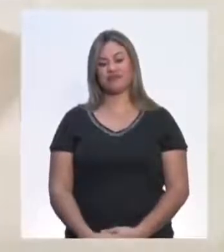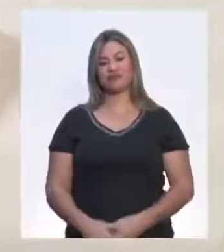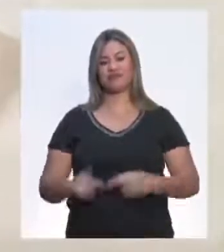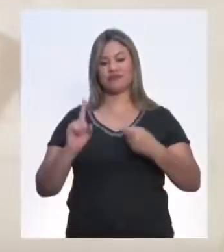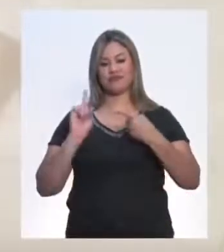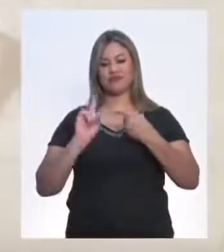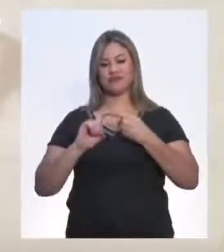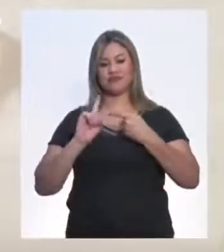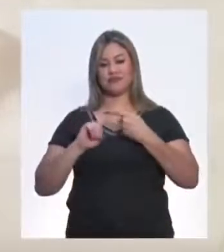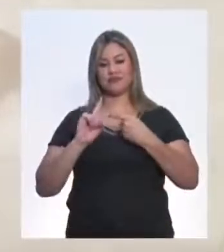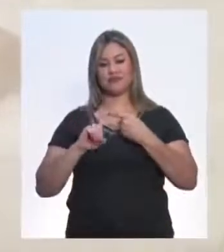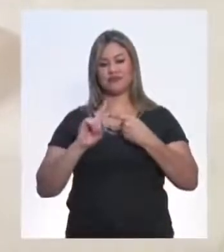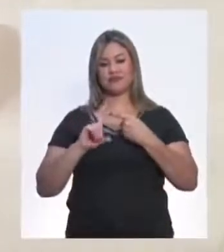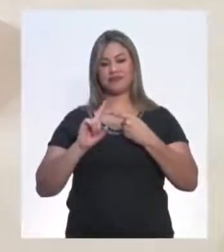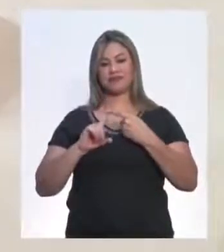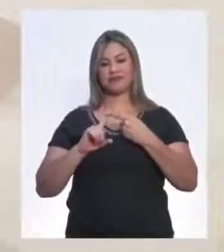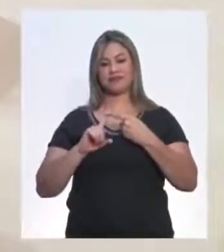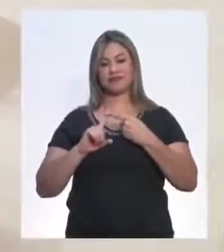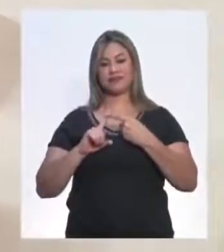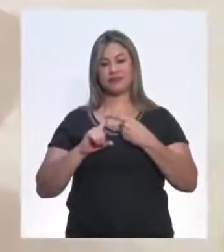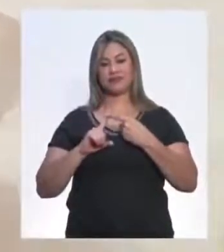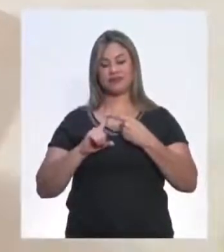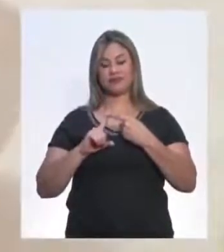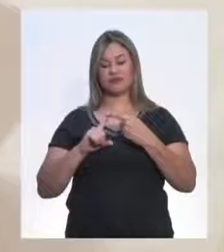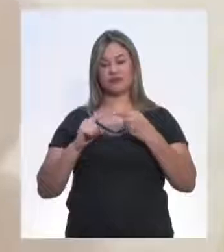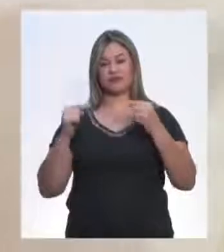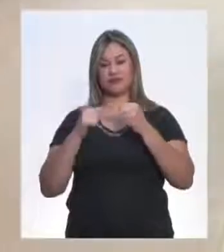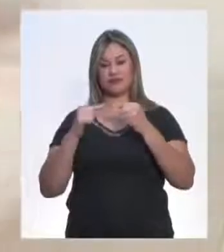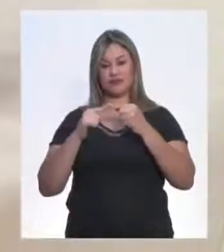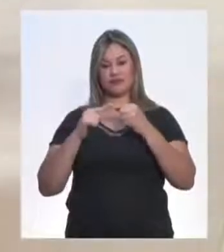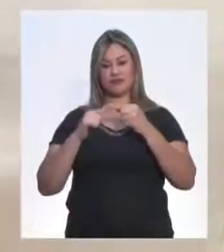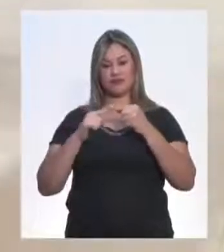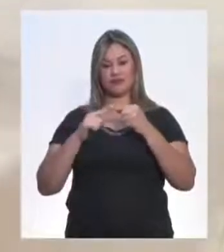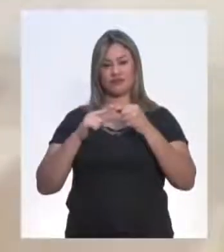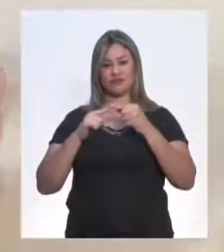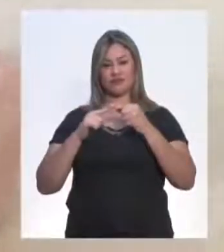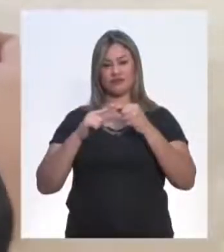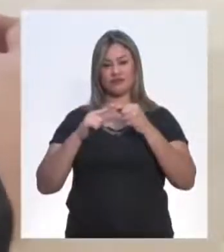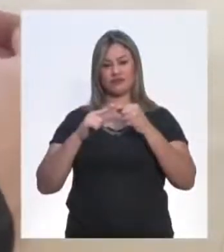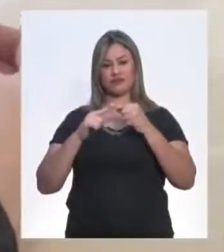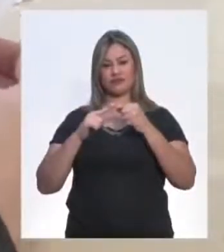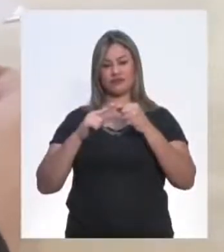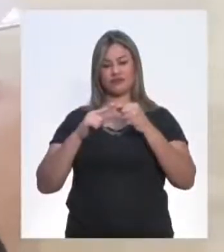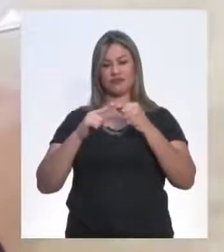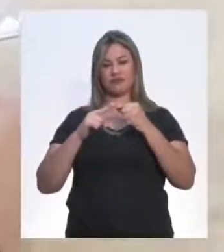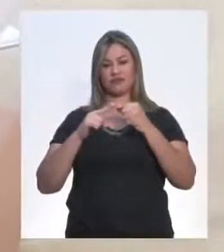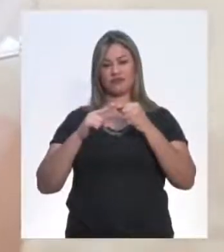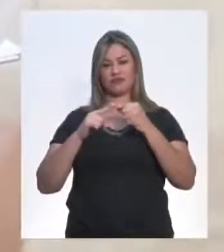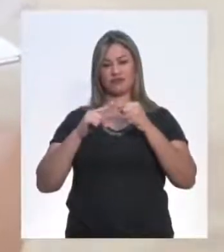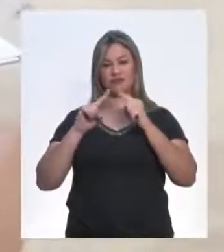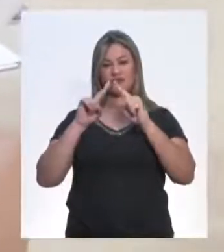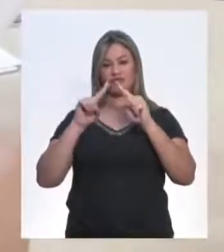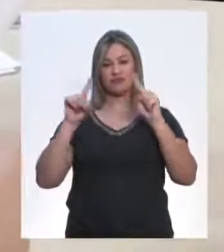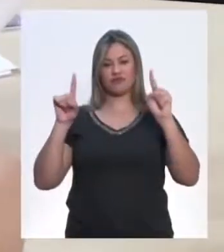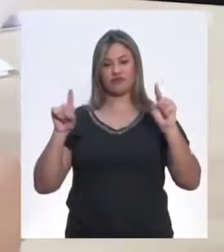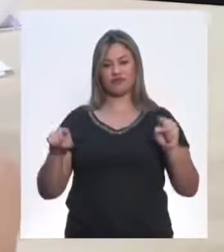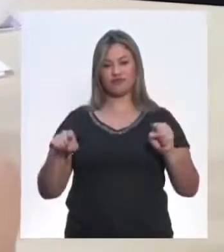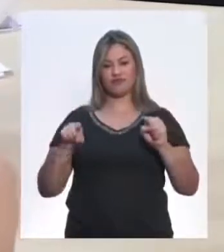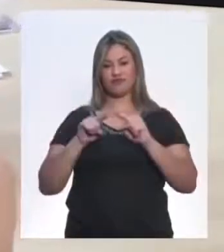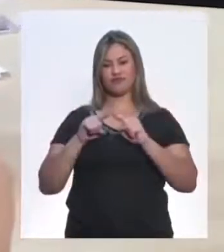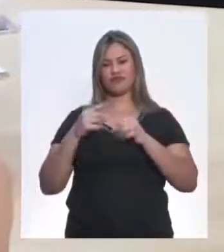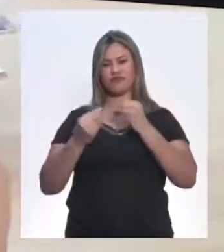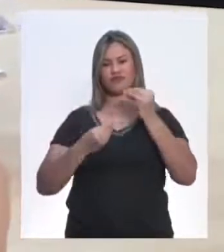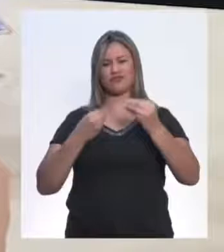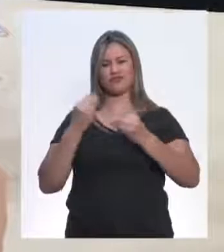primeiro encontrar um quadrado. Como que eu encontro um quadrado? Ó, vou até tentar mostrar aqui para vocês.